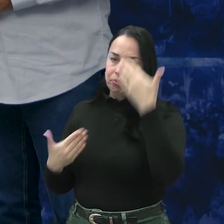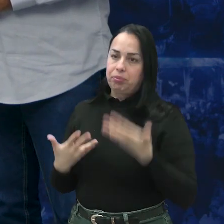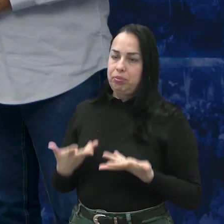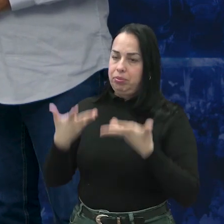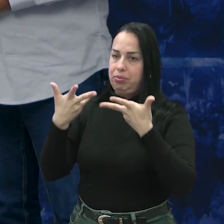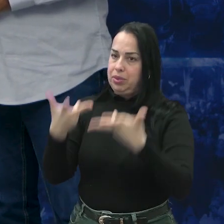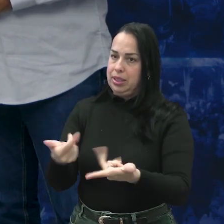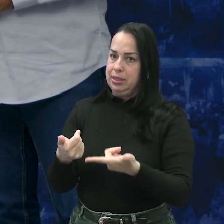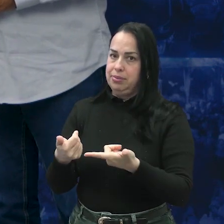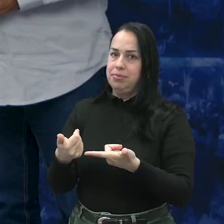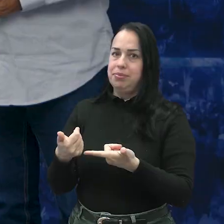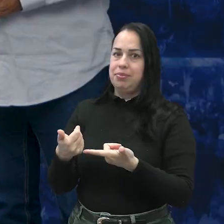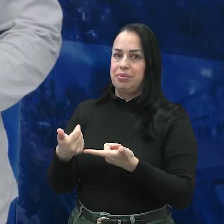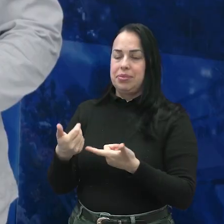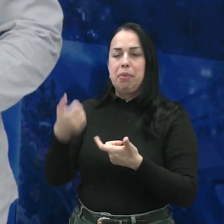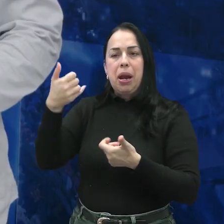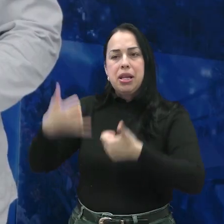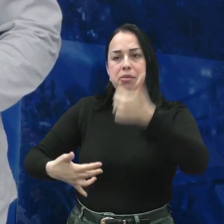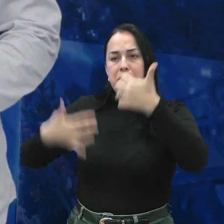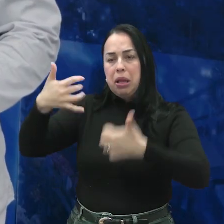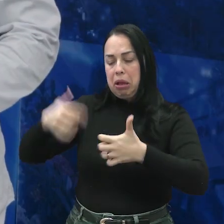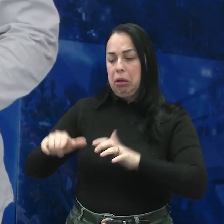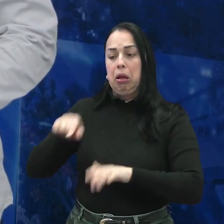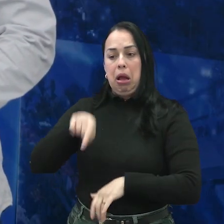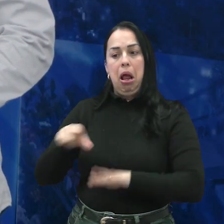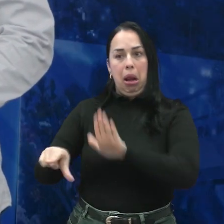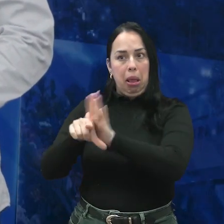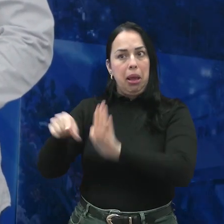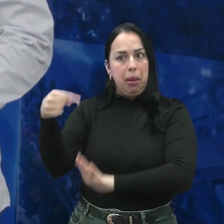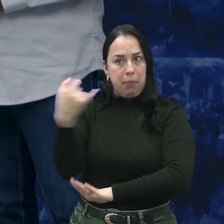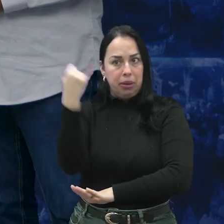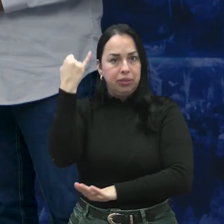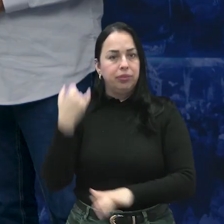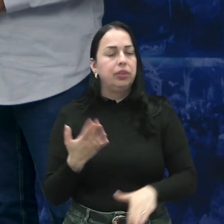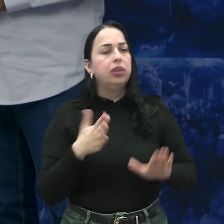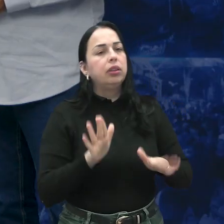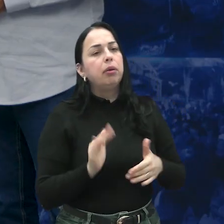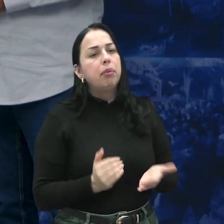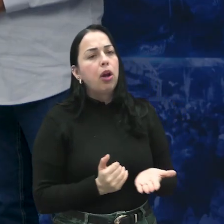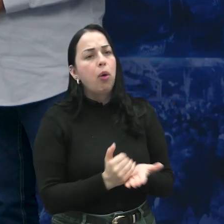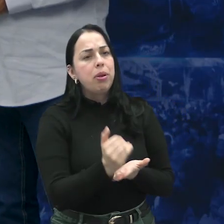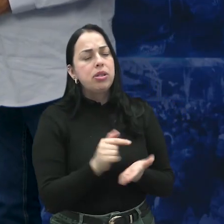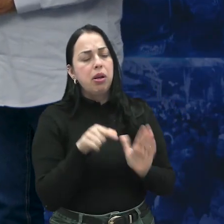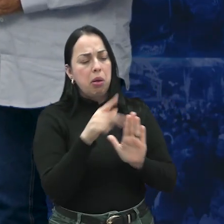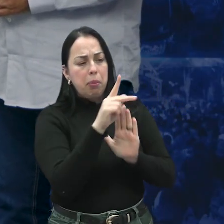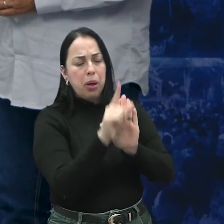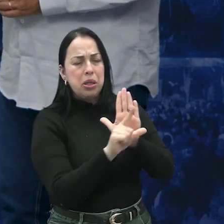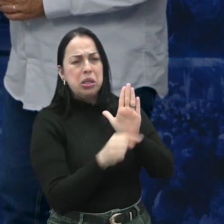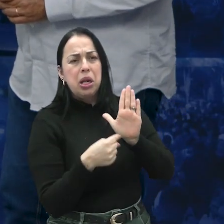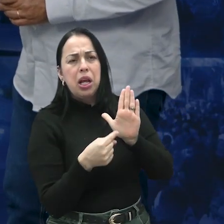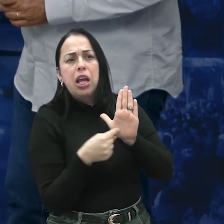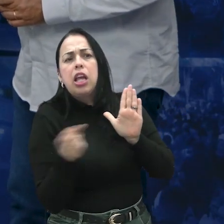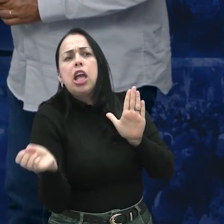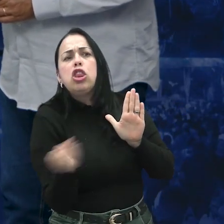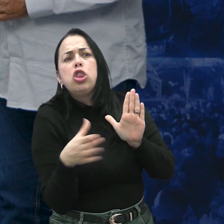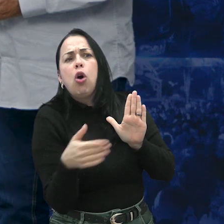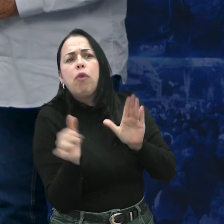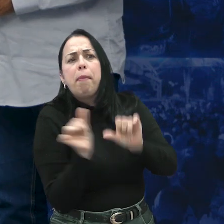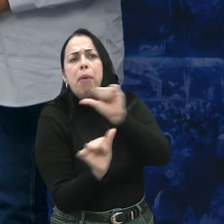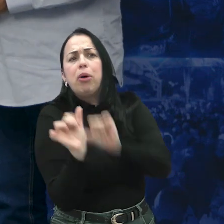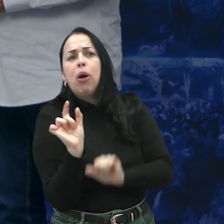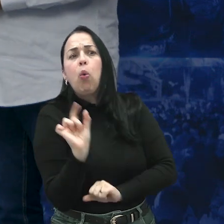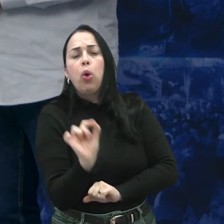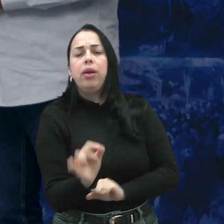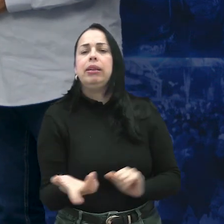Obrigado pelo convite para a gente falar sobre algo tão importante. Vereador, para a gente começar, o que esse projeto traz de novo? O que ele muda